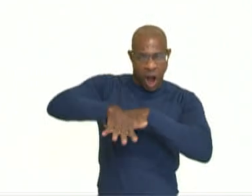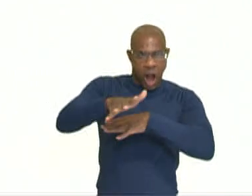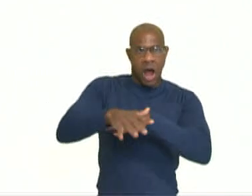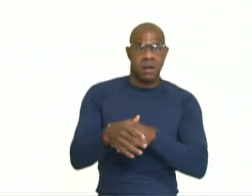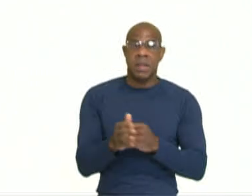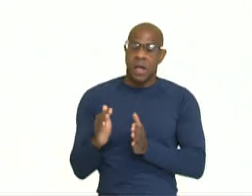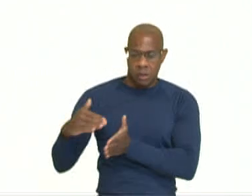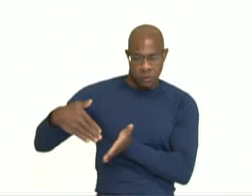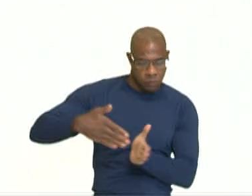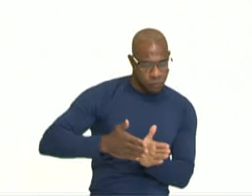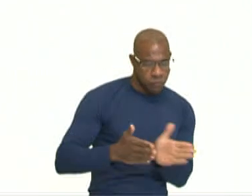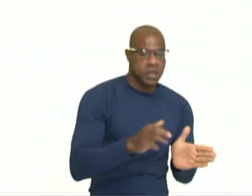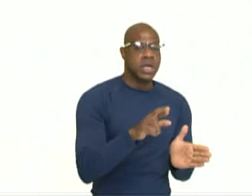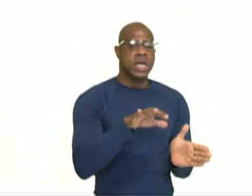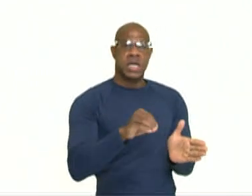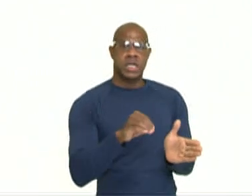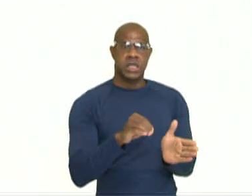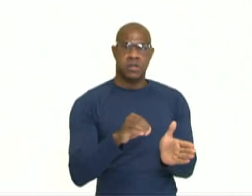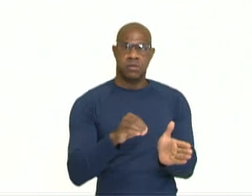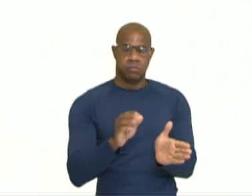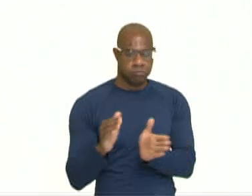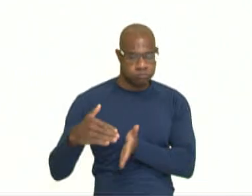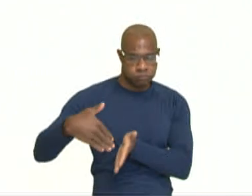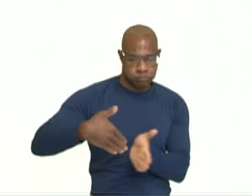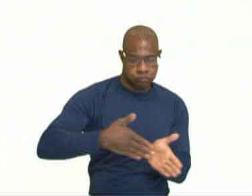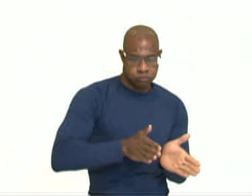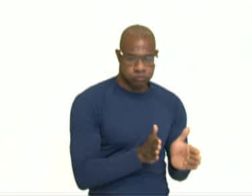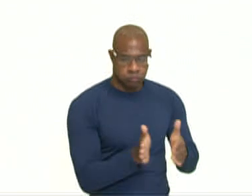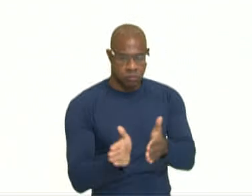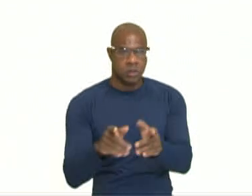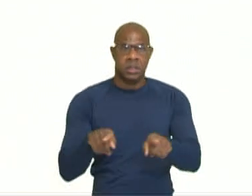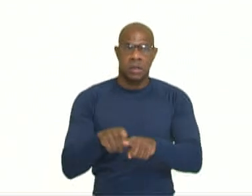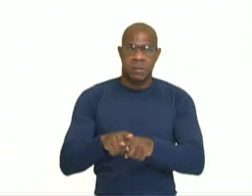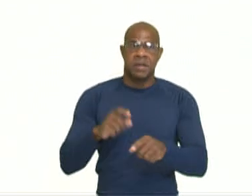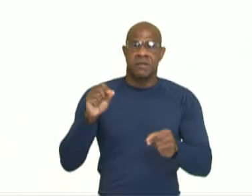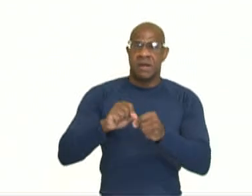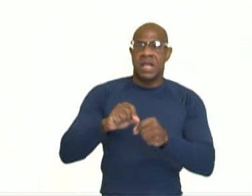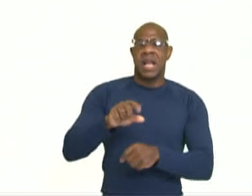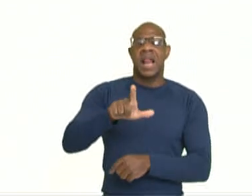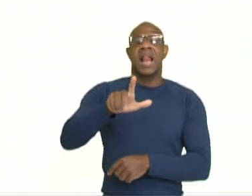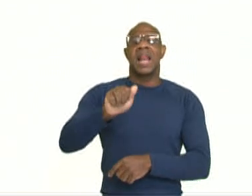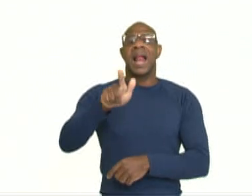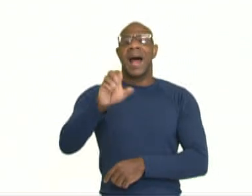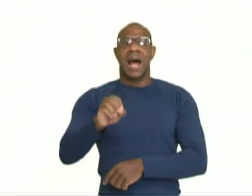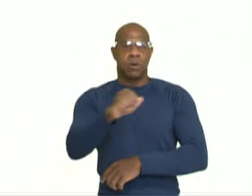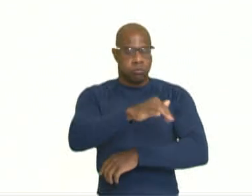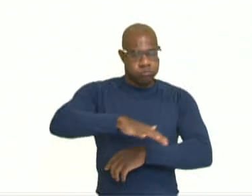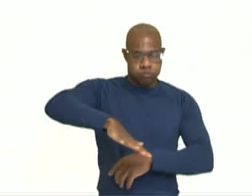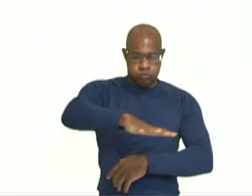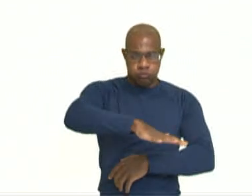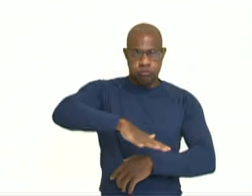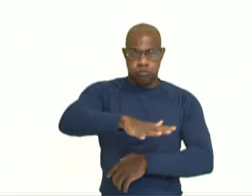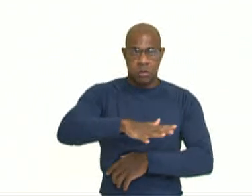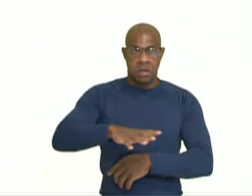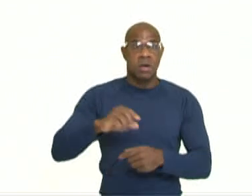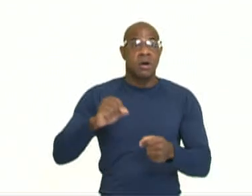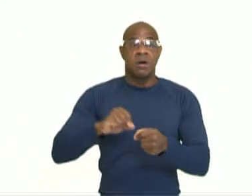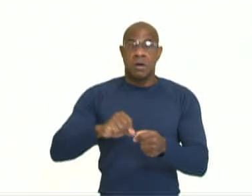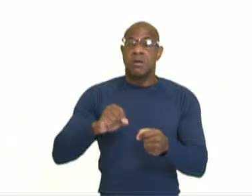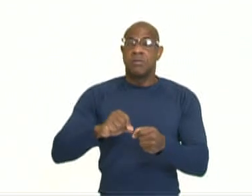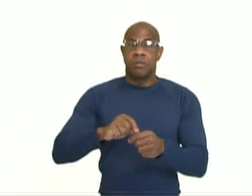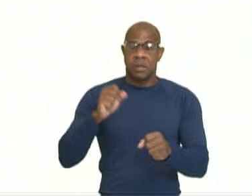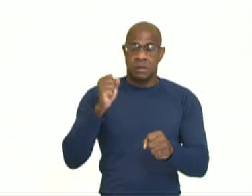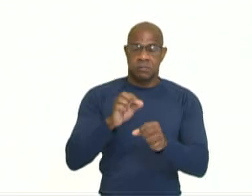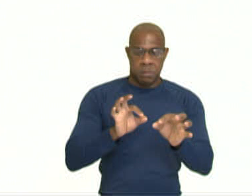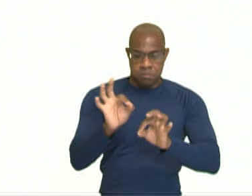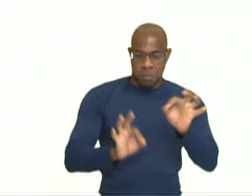rio, muitas vezes uma concretização de um lago. Observem aqui, este lago, ele literalmente foi formatado. O